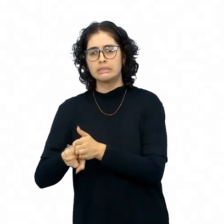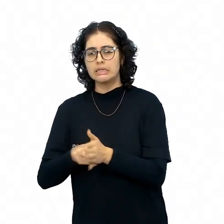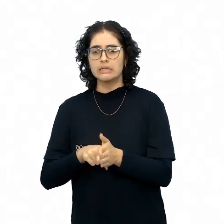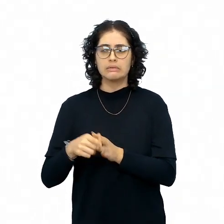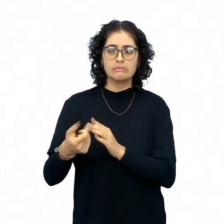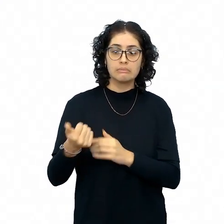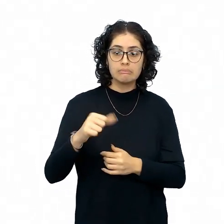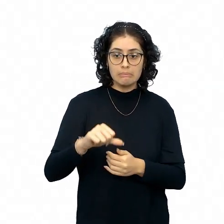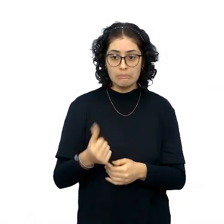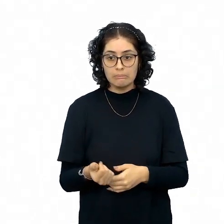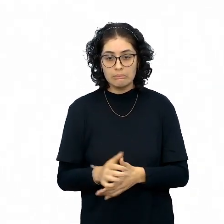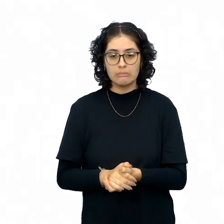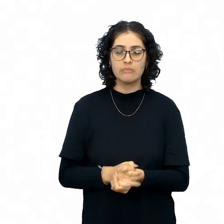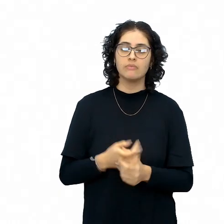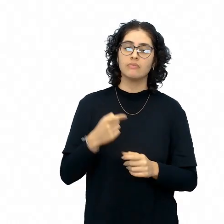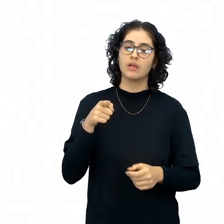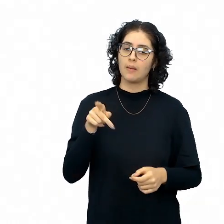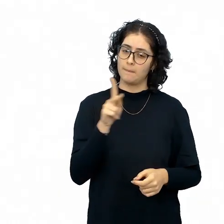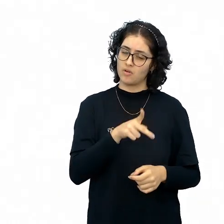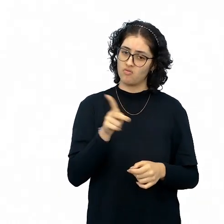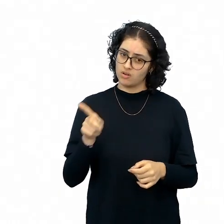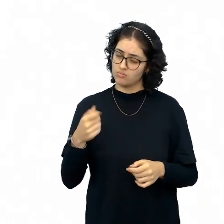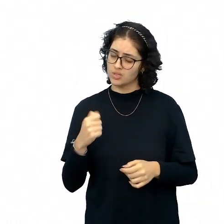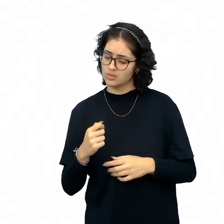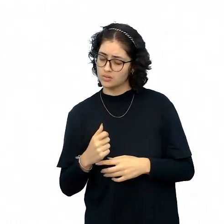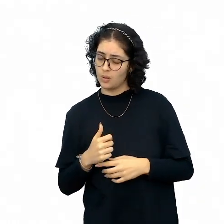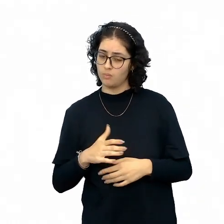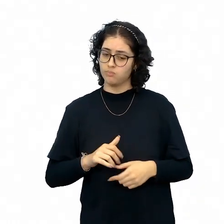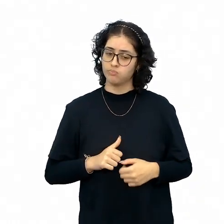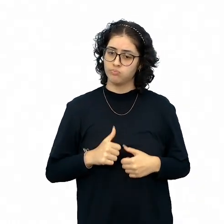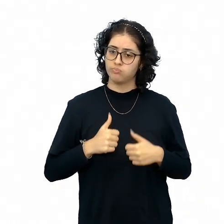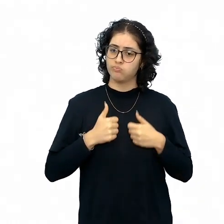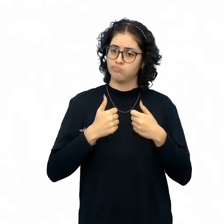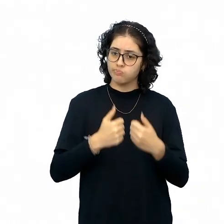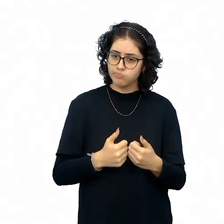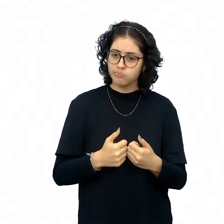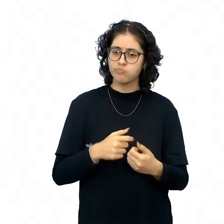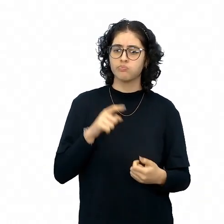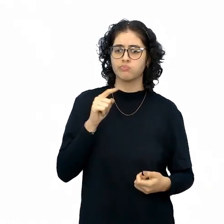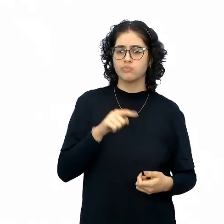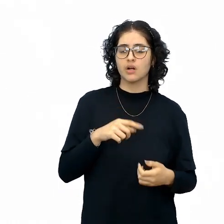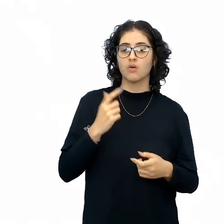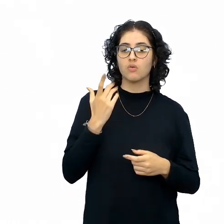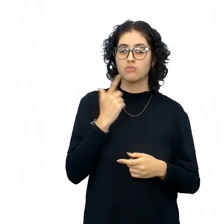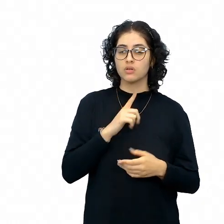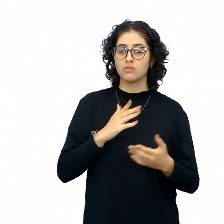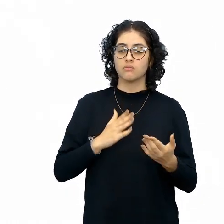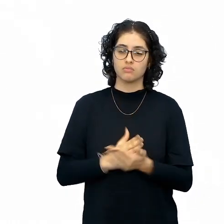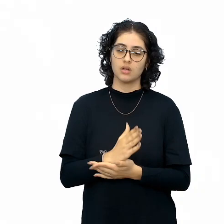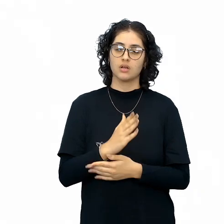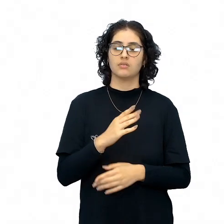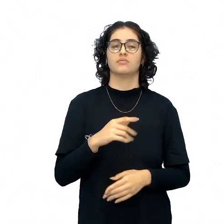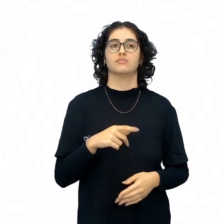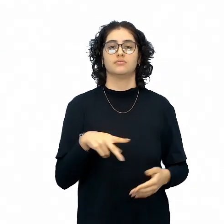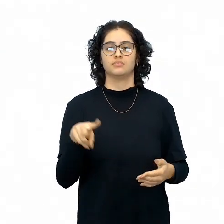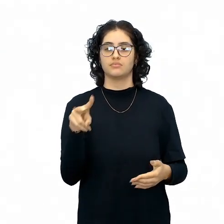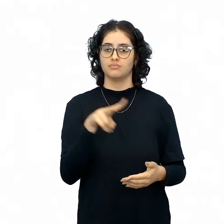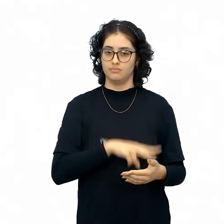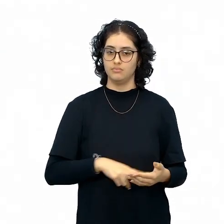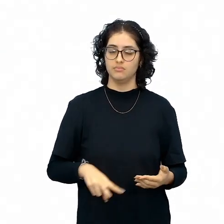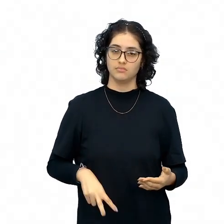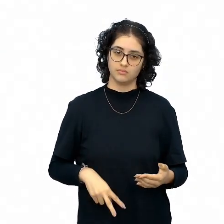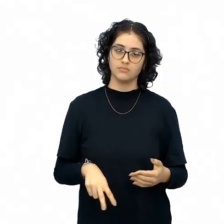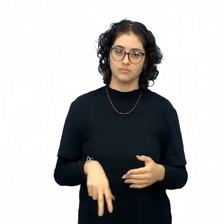sua mediação, professor, é extremamente importante para que o estudante, então, realize a síntese das